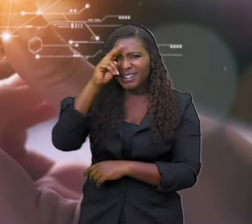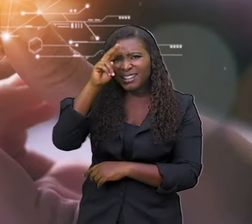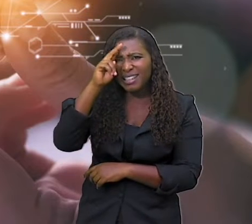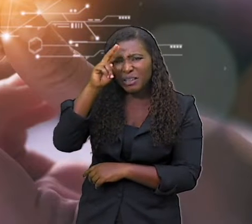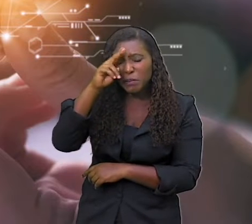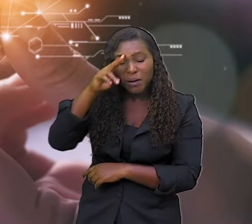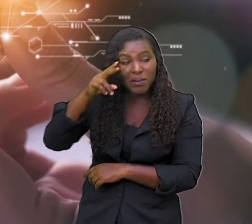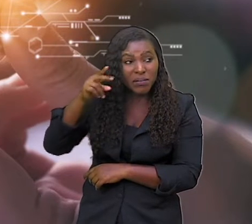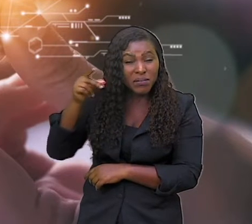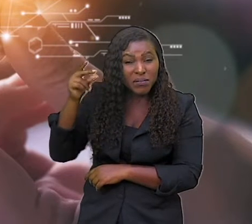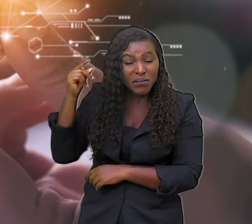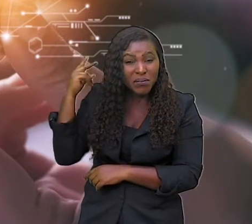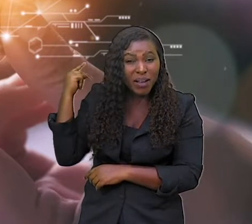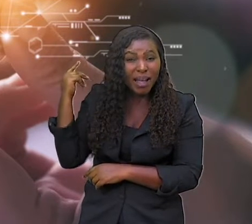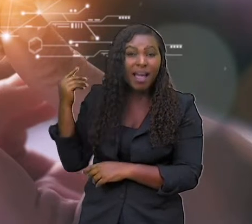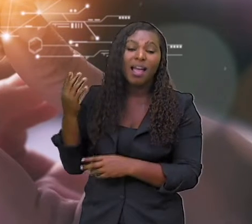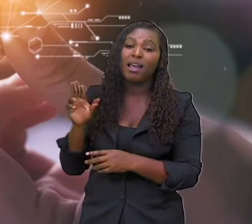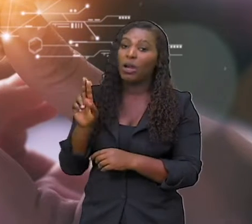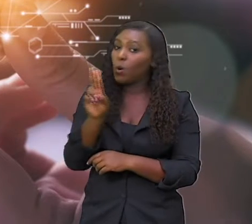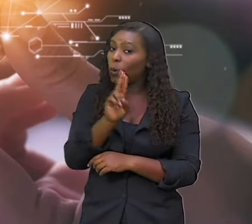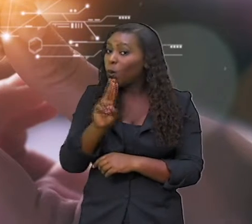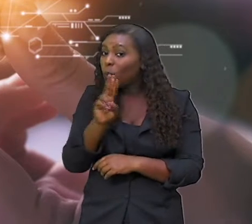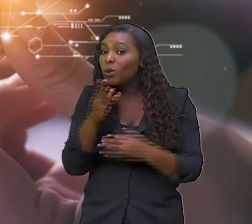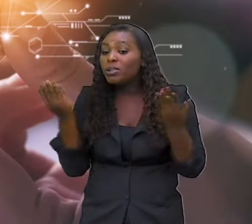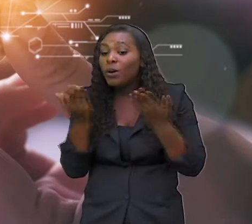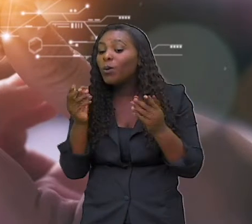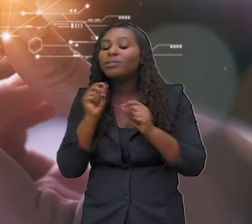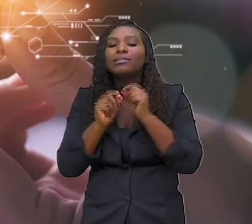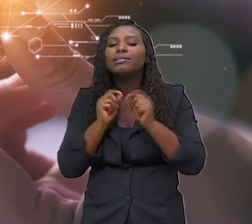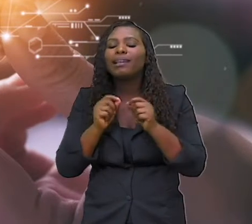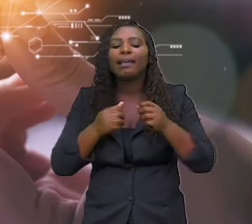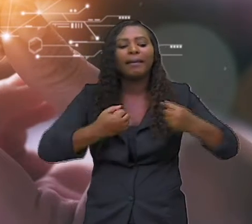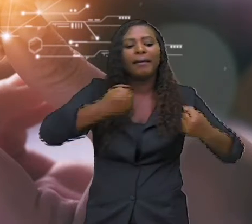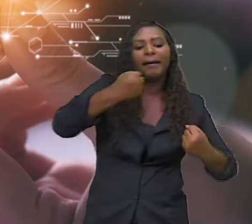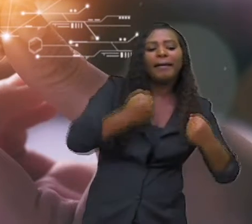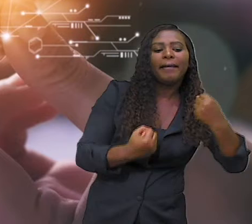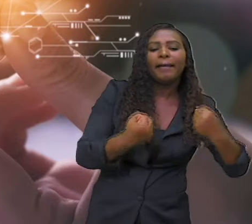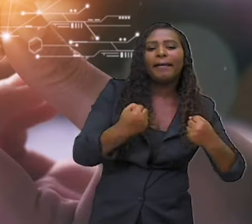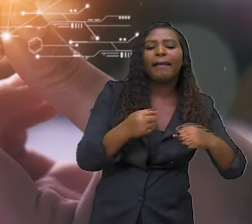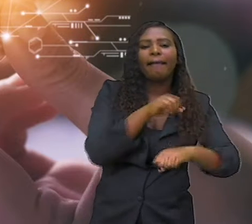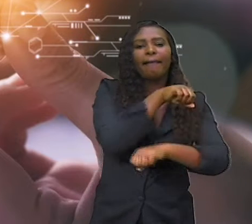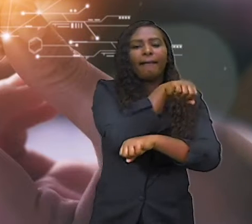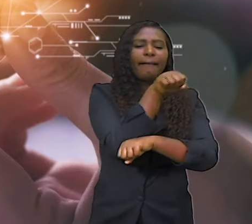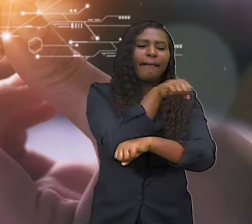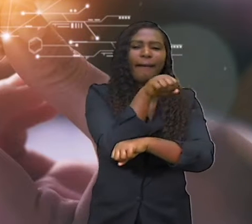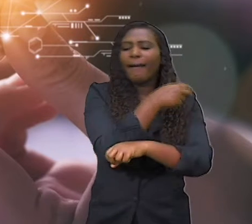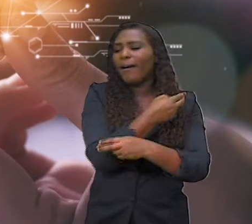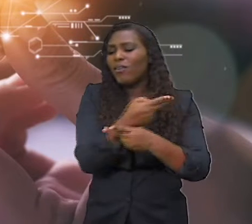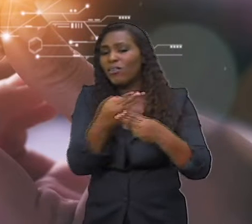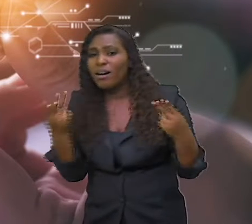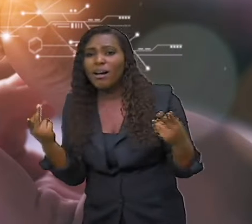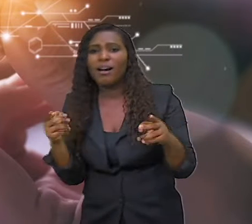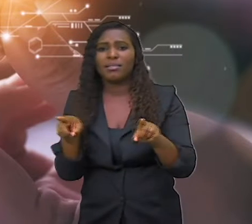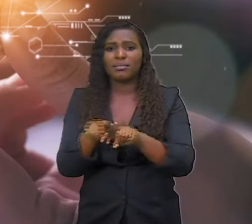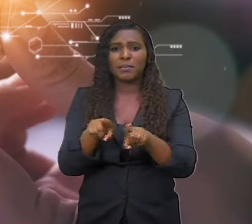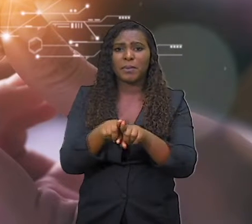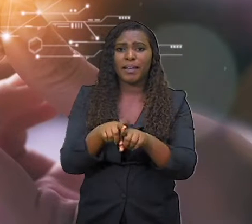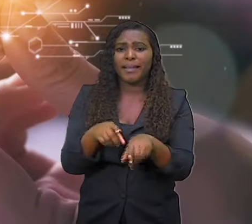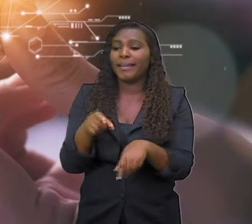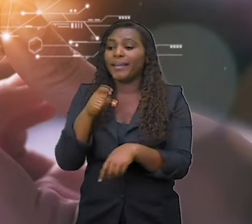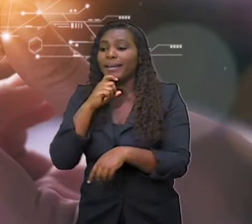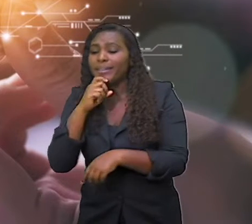ainda são usados em automóveis, aparelhos eletrônicos. Os fusíveis possuem em